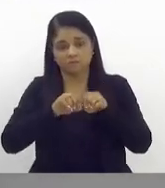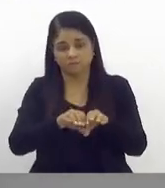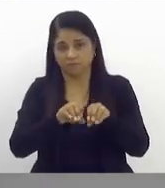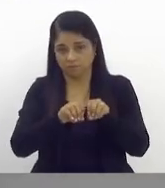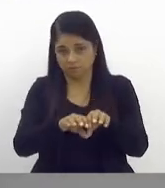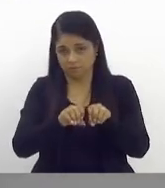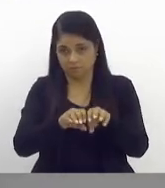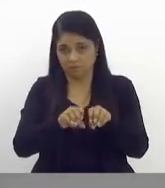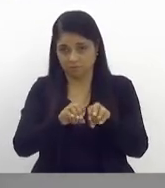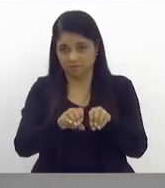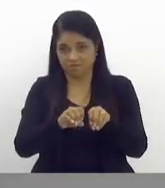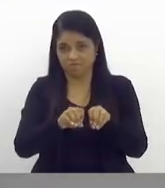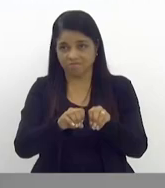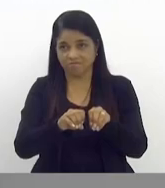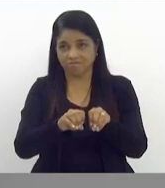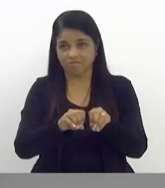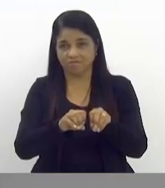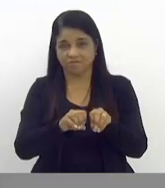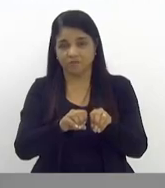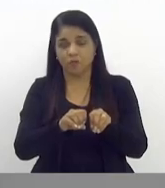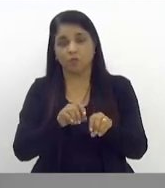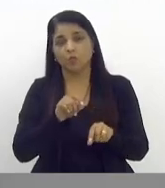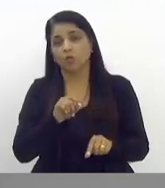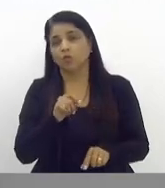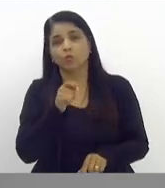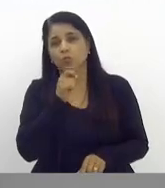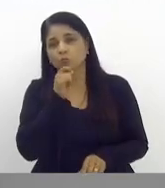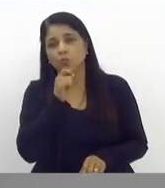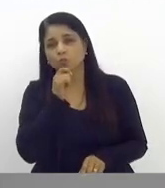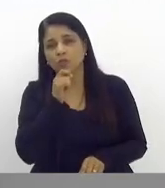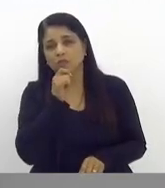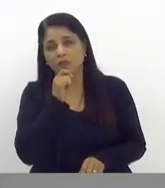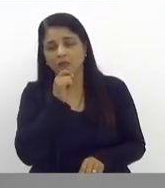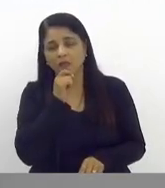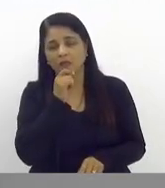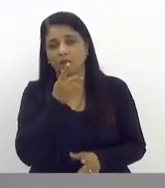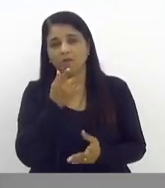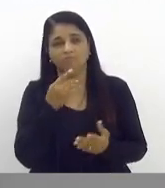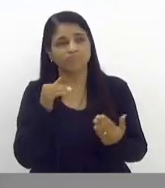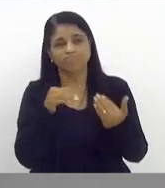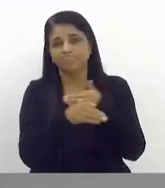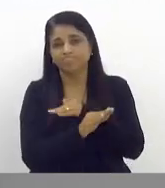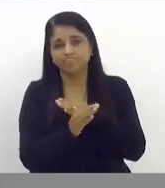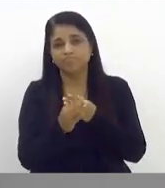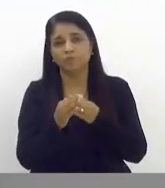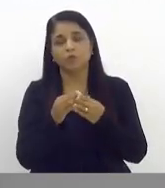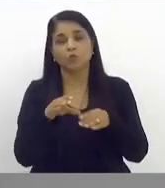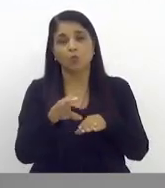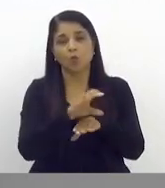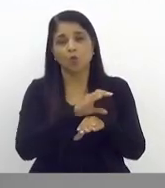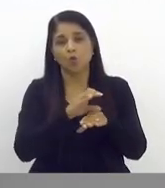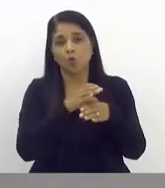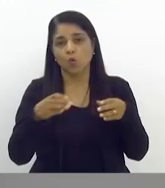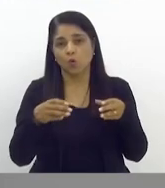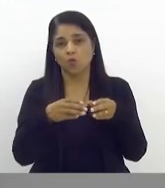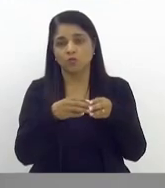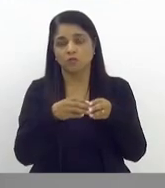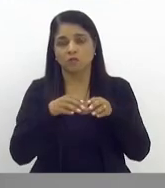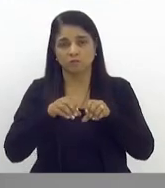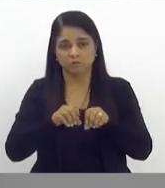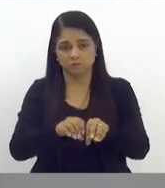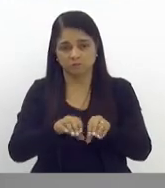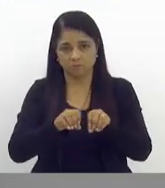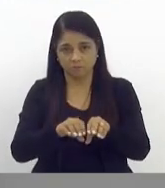educacionais. Então, aquilo que não tem conformidade na deliberação do Conselho Nacional de Educação, nas conferências